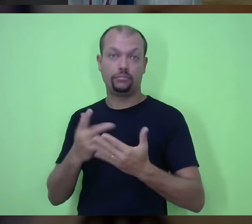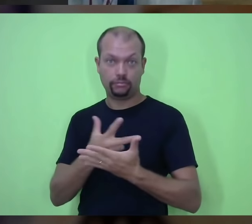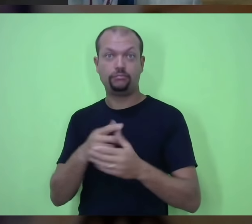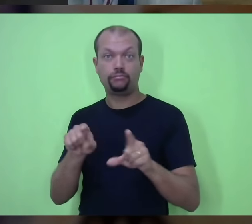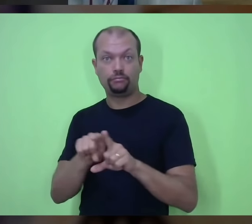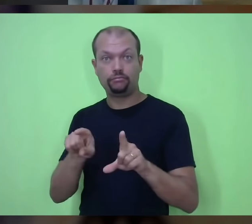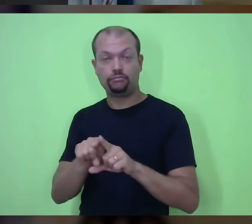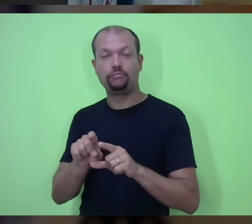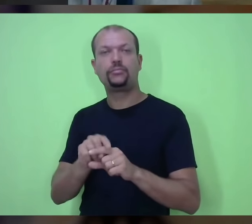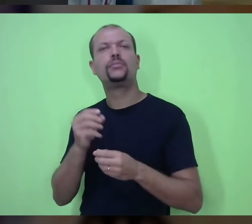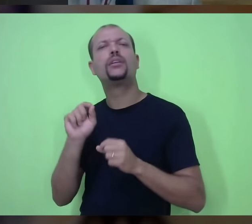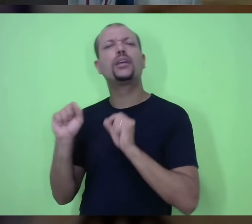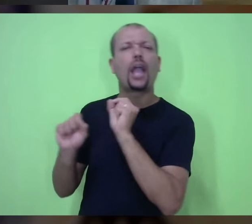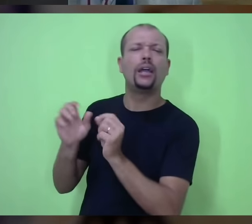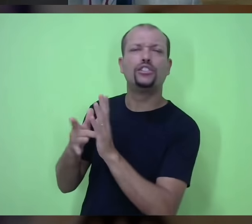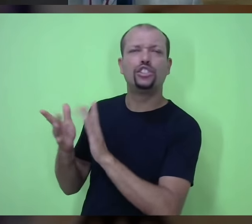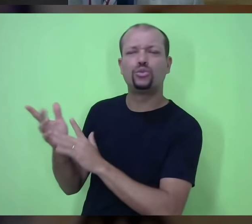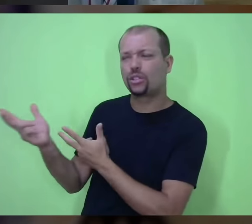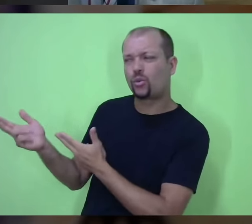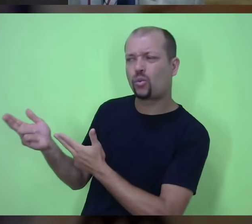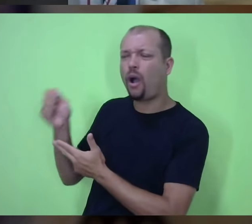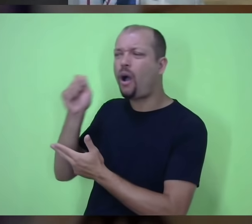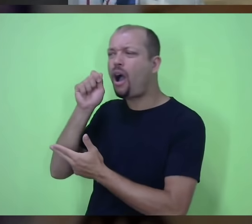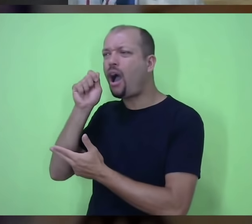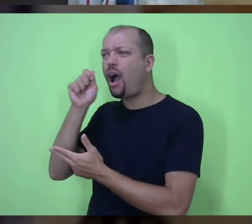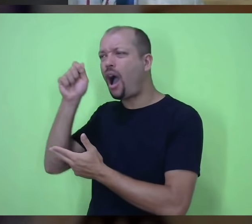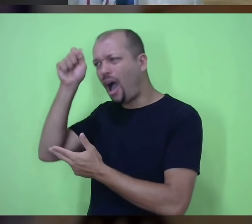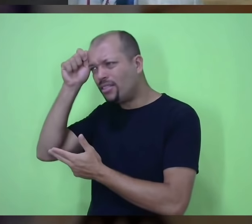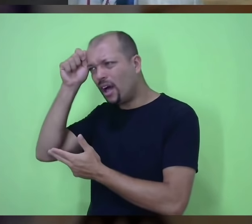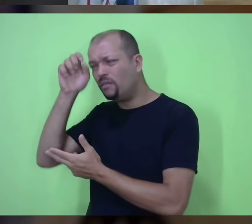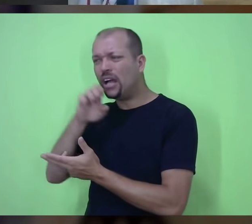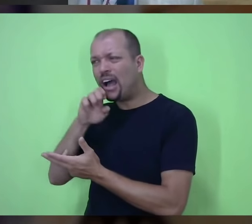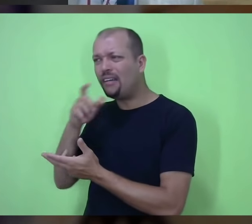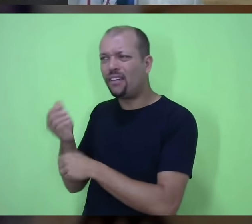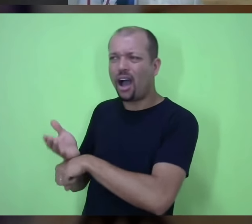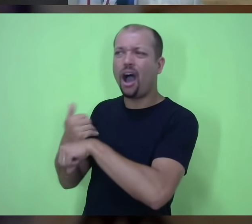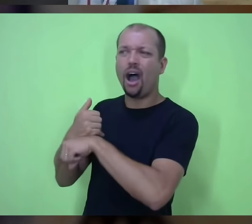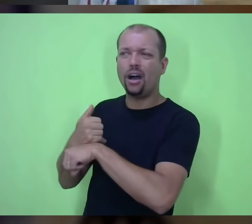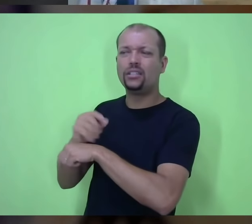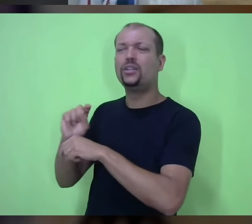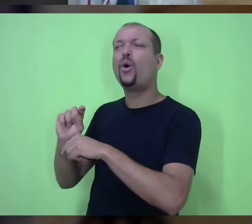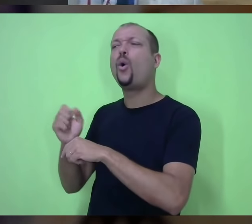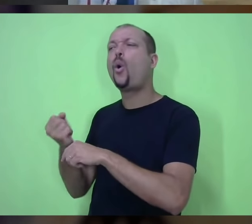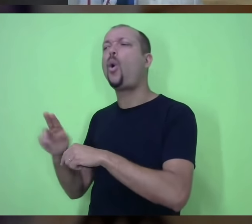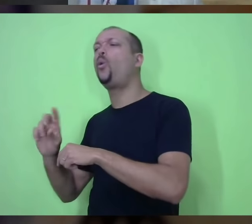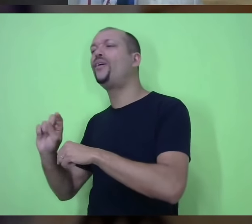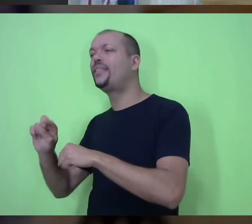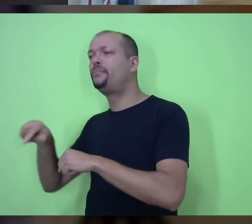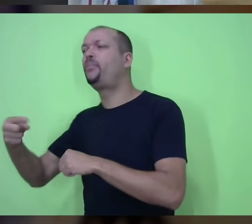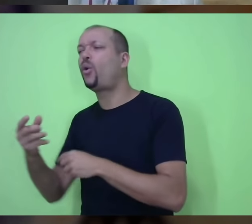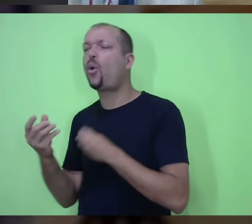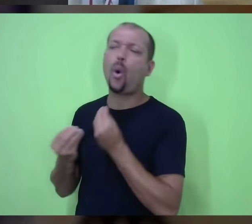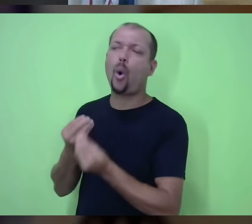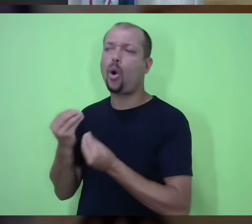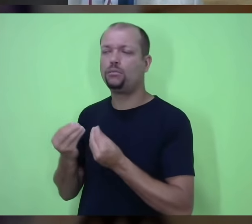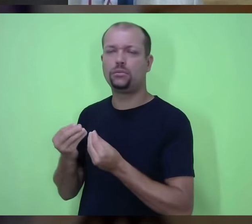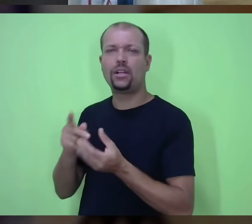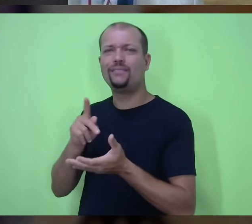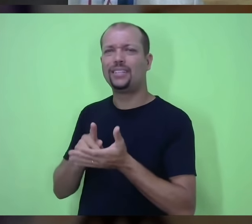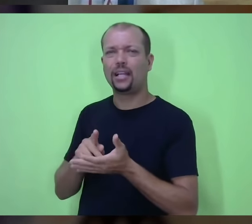A natureza de Cristo, ela era igual a de Adão antes da queda, ela era igual a de Adão pós-queda. A verdade é que